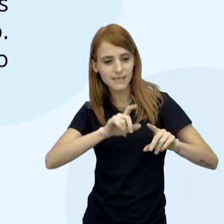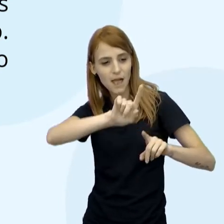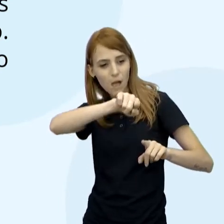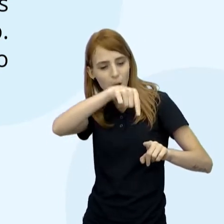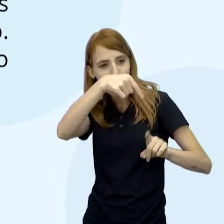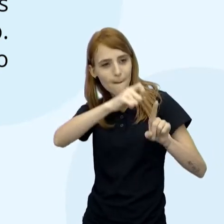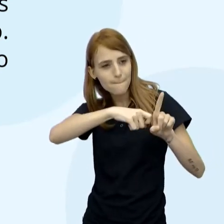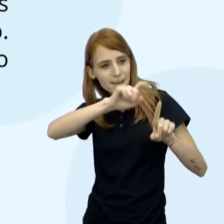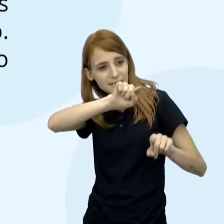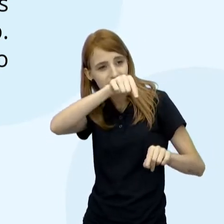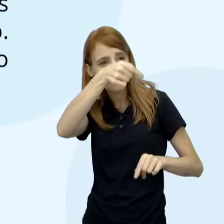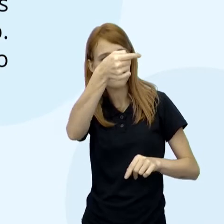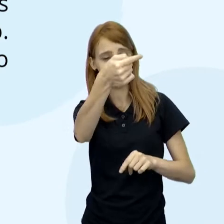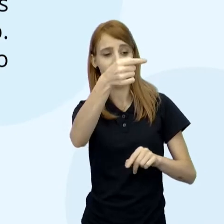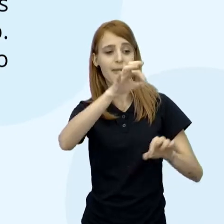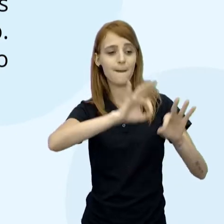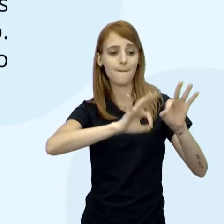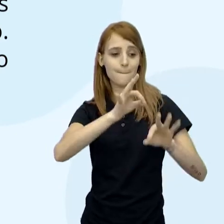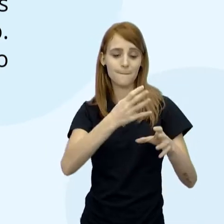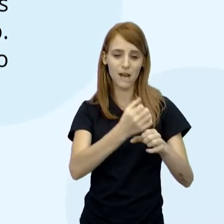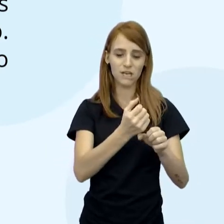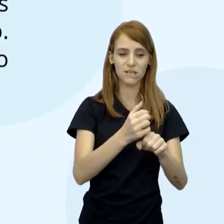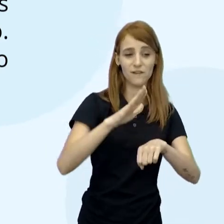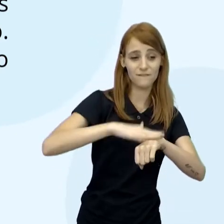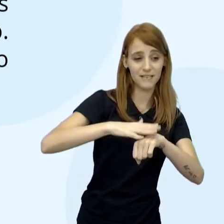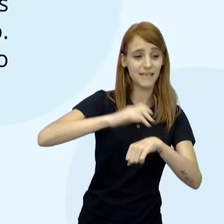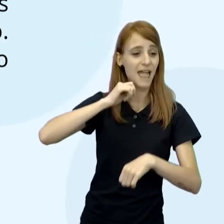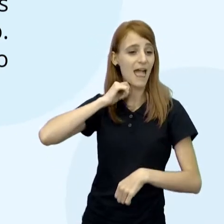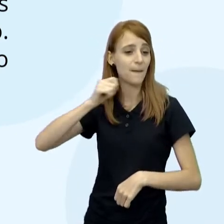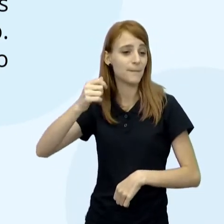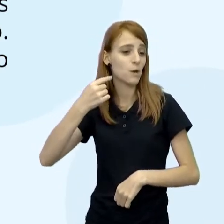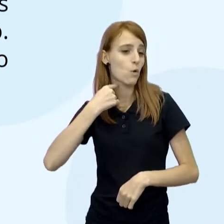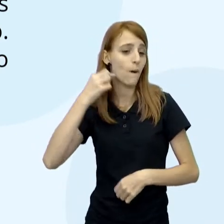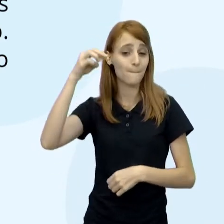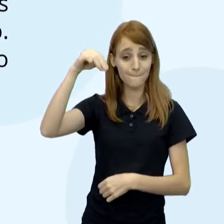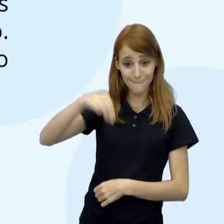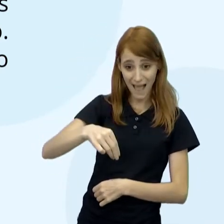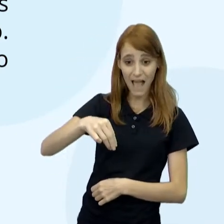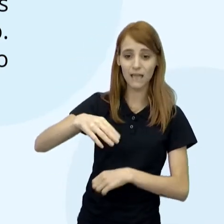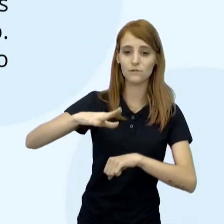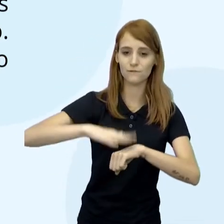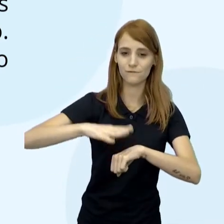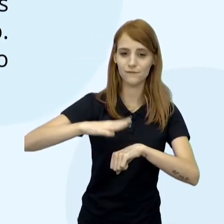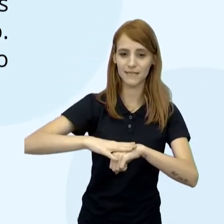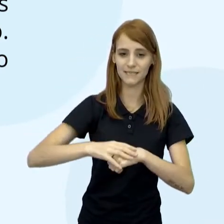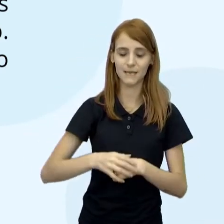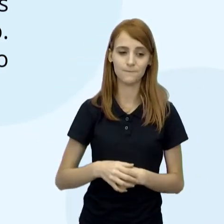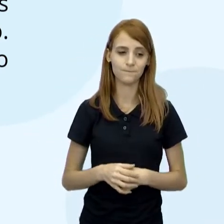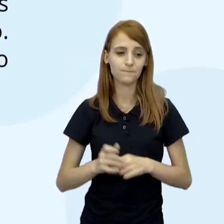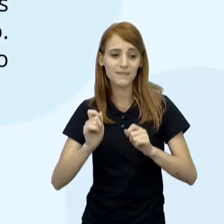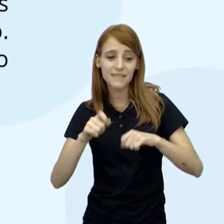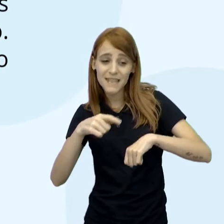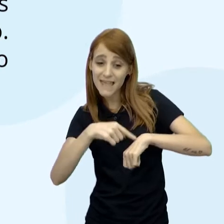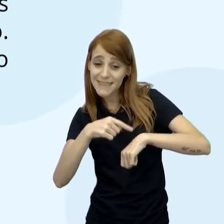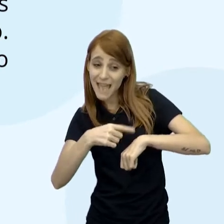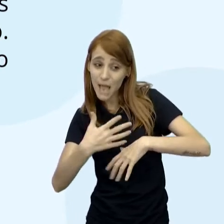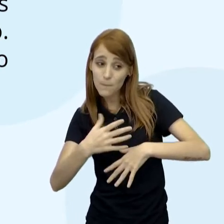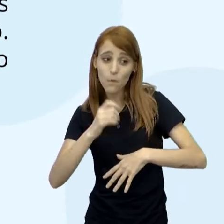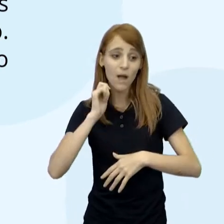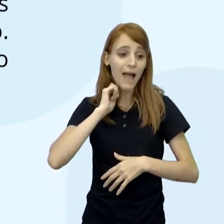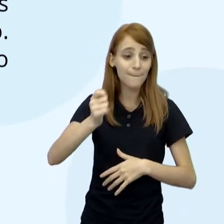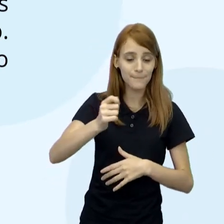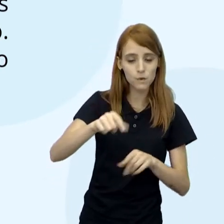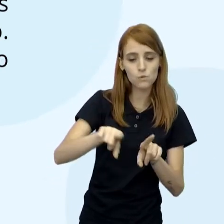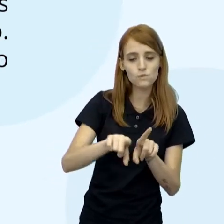em maio, nós vamos fazer o de abril e de maio. Nós vamos fazer aí, ver se dá tempo, né, professor? Vamos ver. Abril sim.